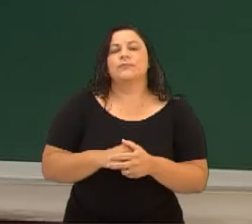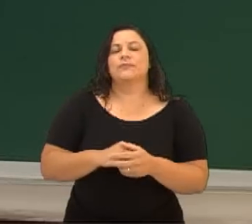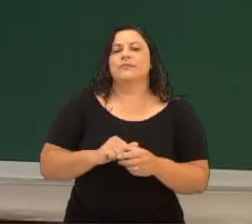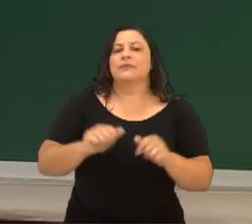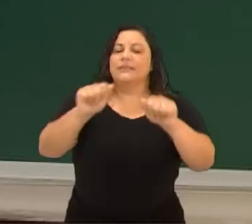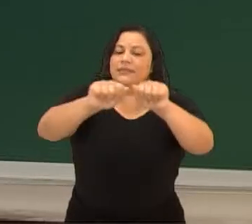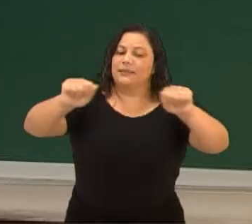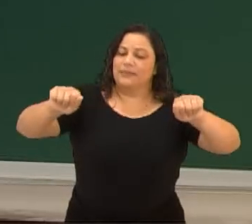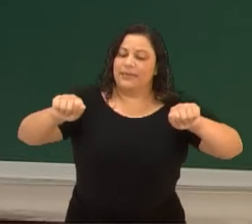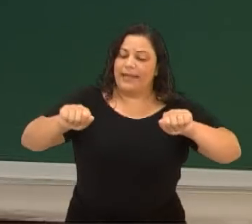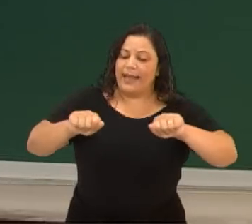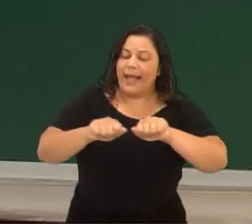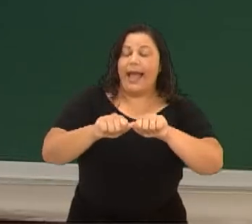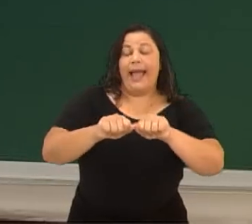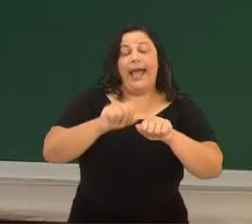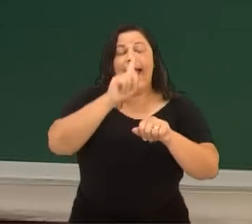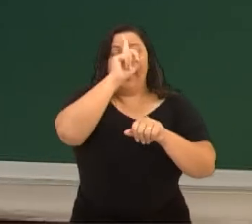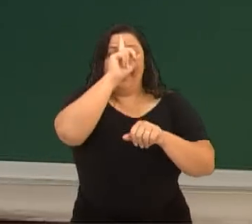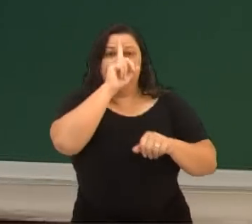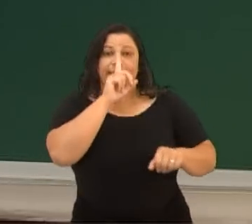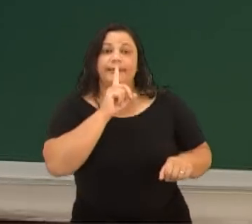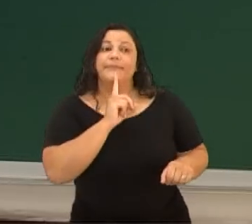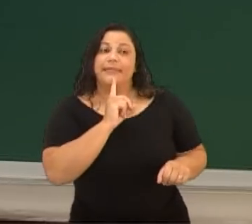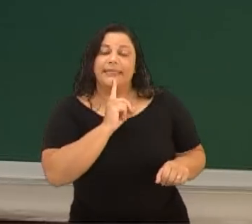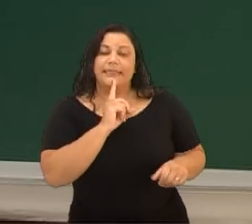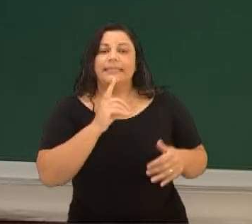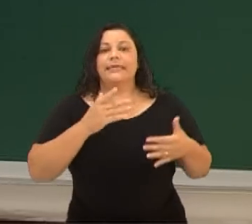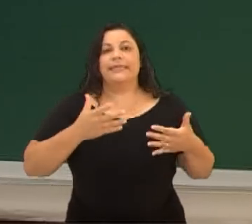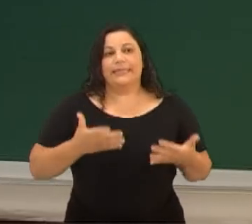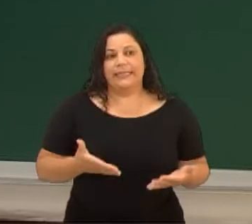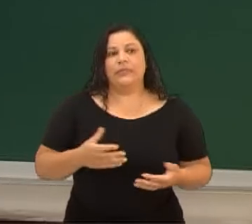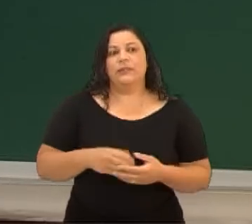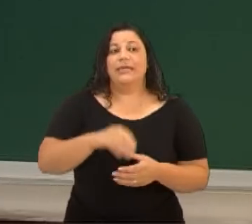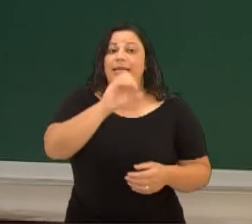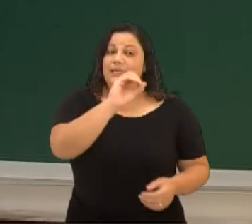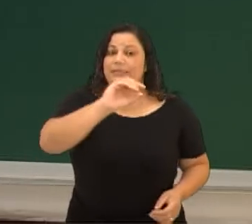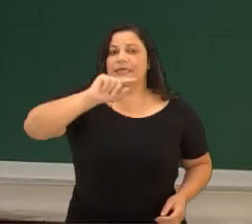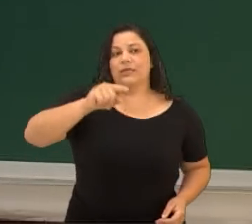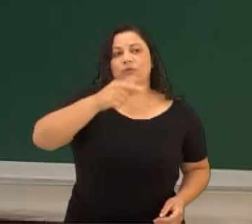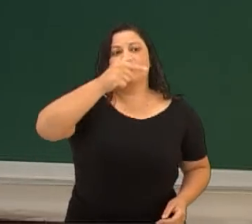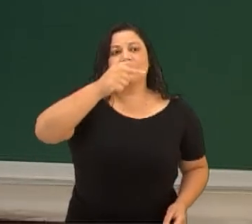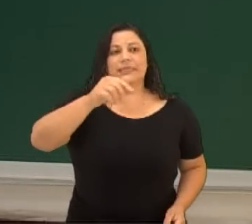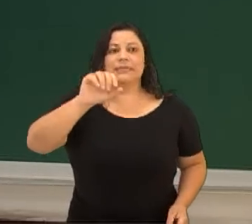área daquele quadrado amarelinho que estava lá no Tangram era